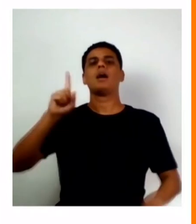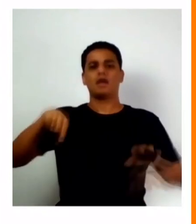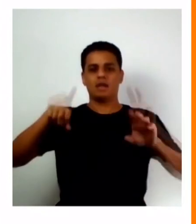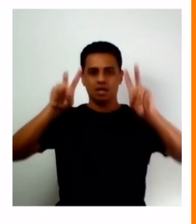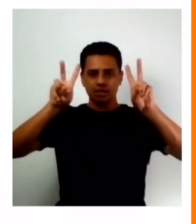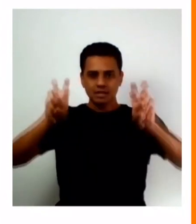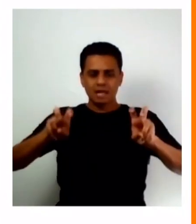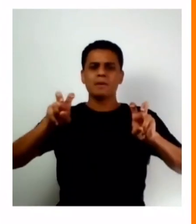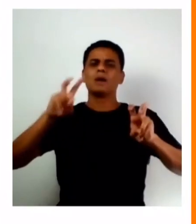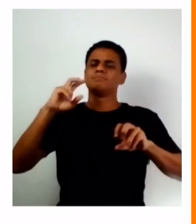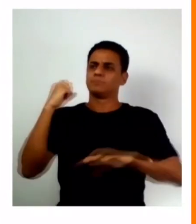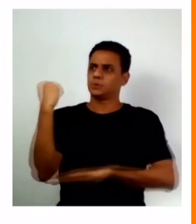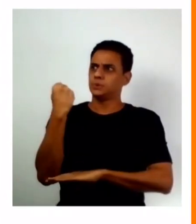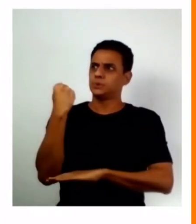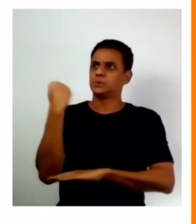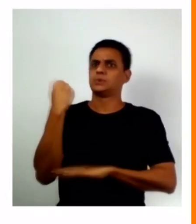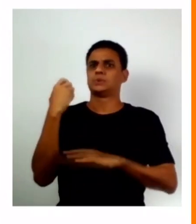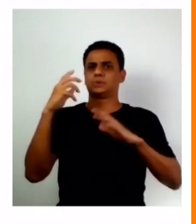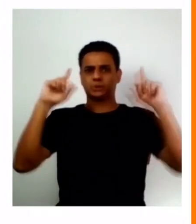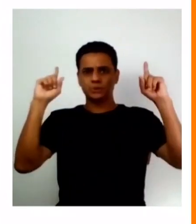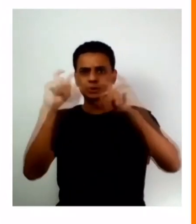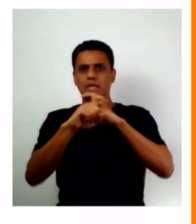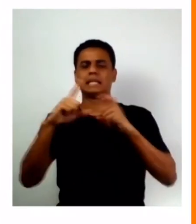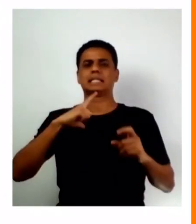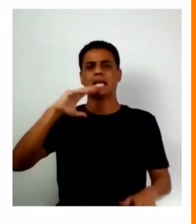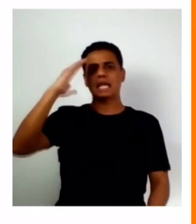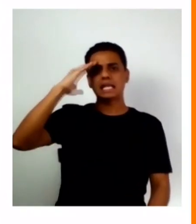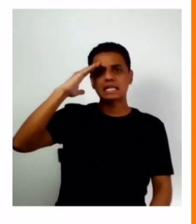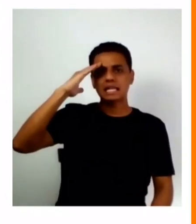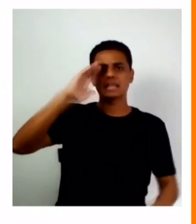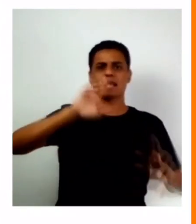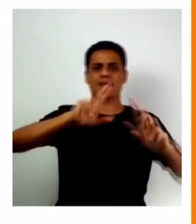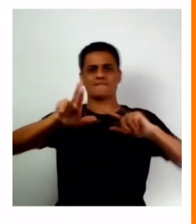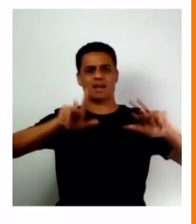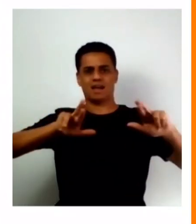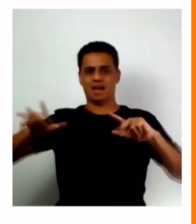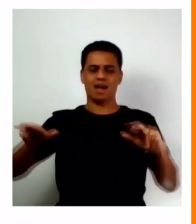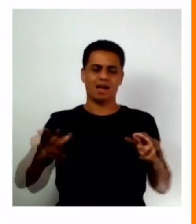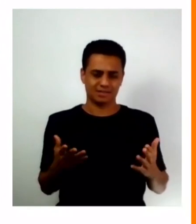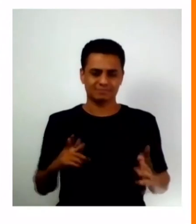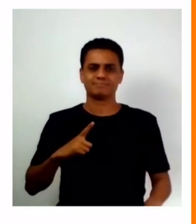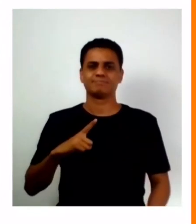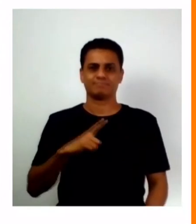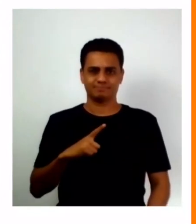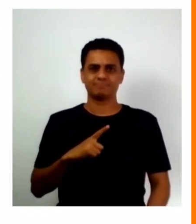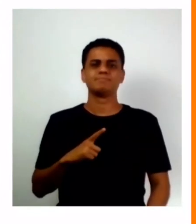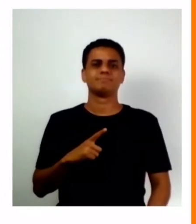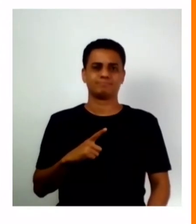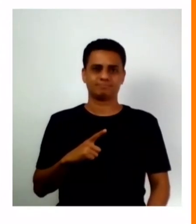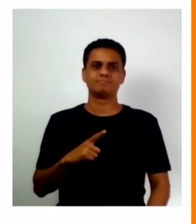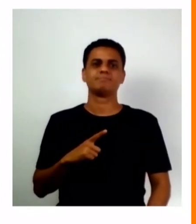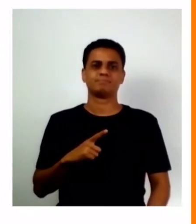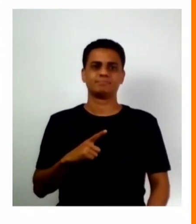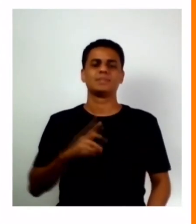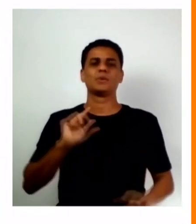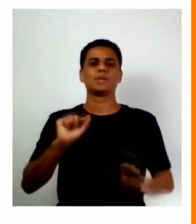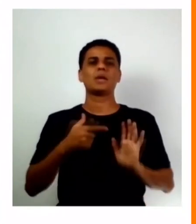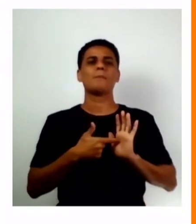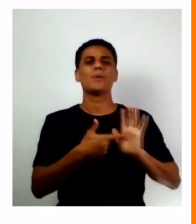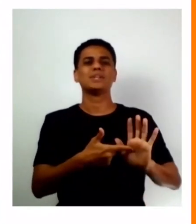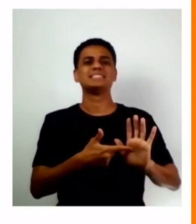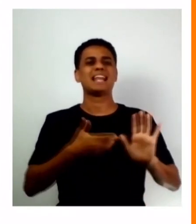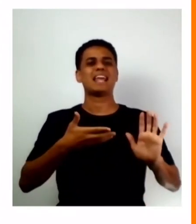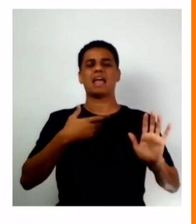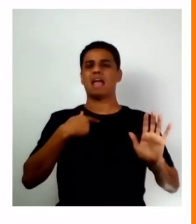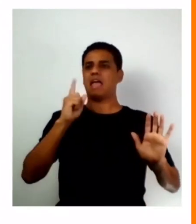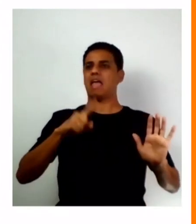é um tema que tem muitas interpretações. Eu não diria que o que eu lhes he apresentado é a verdade, não é a verdade, é